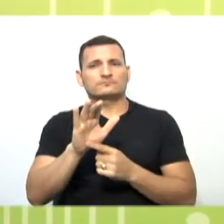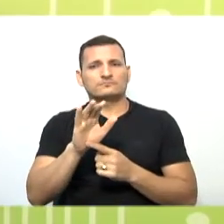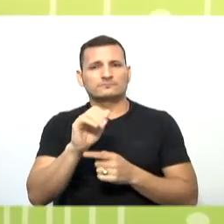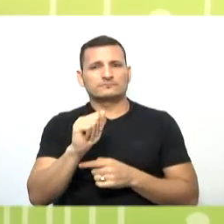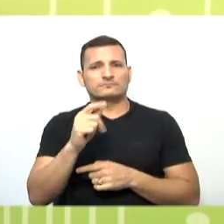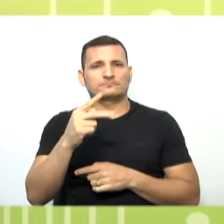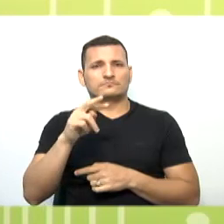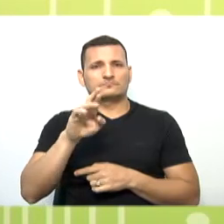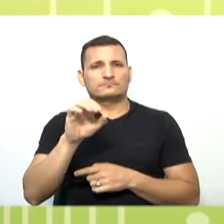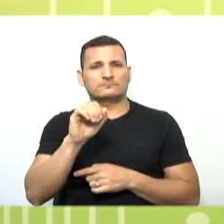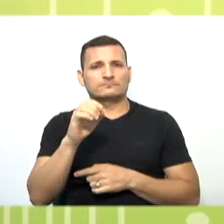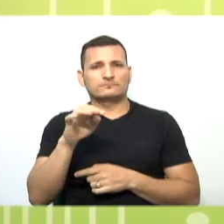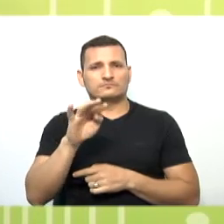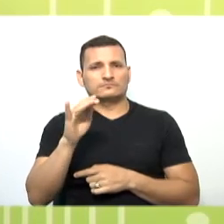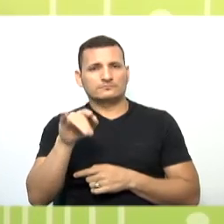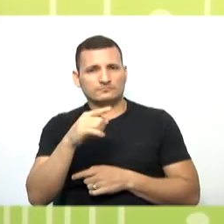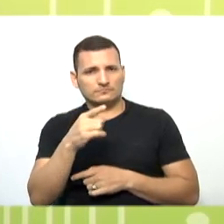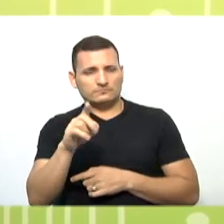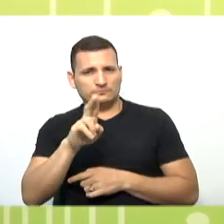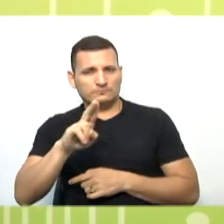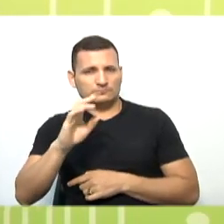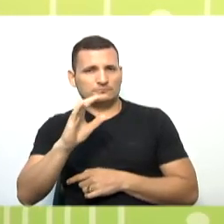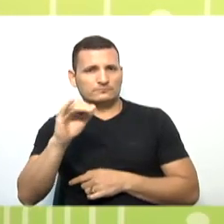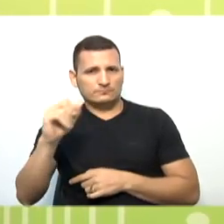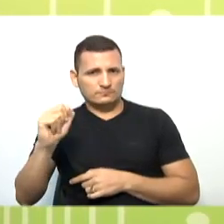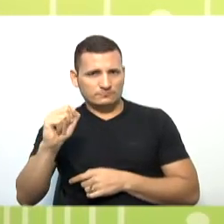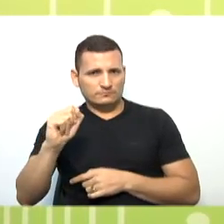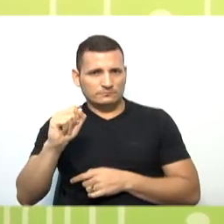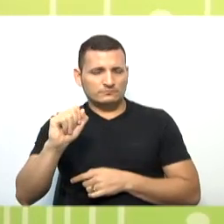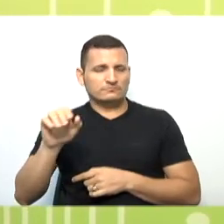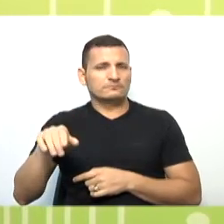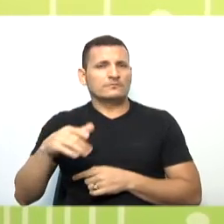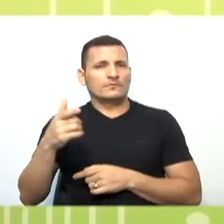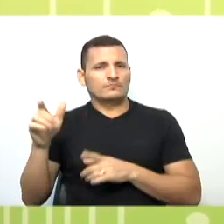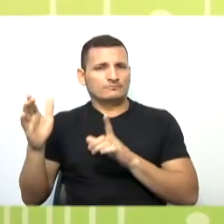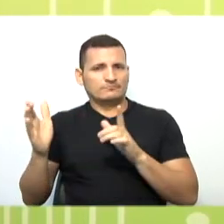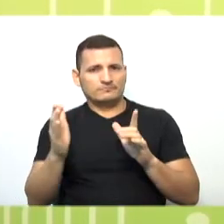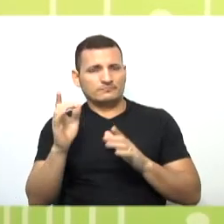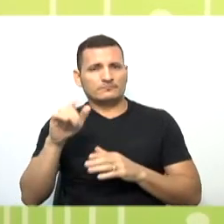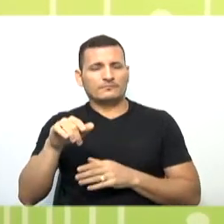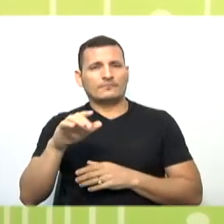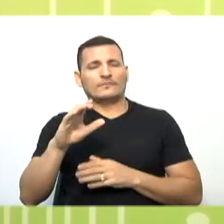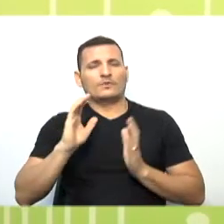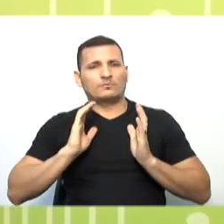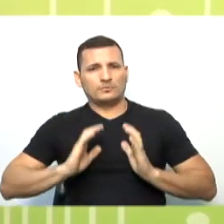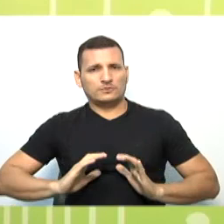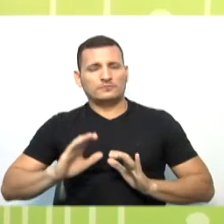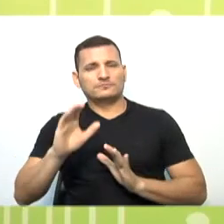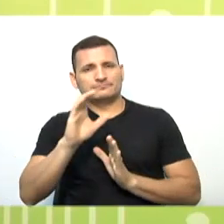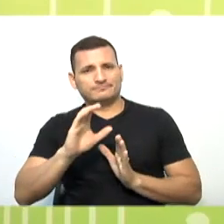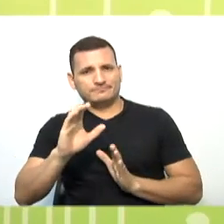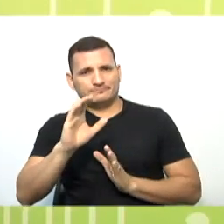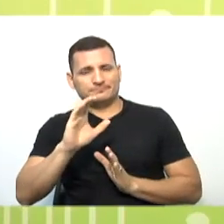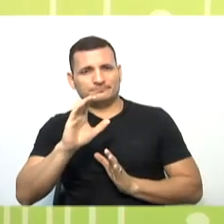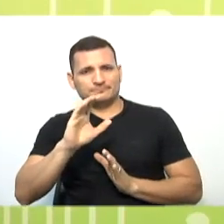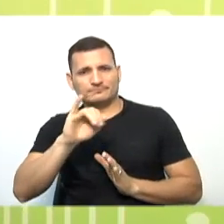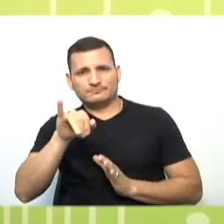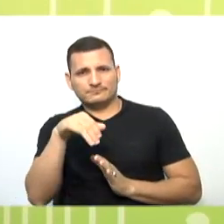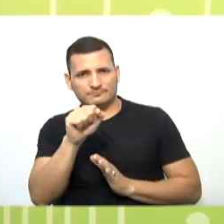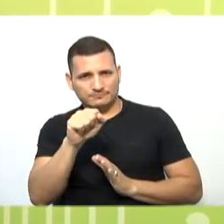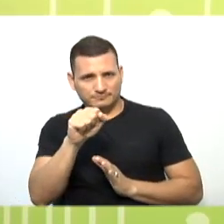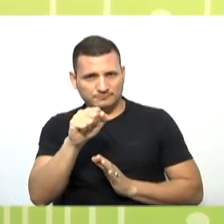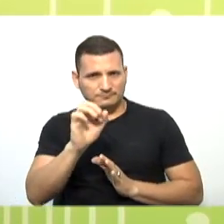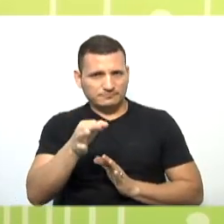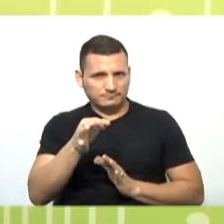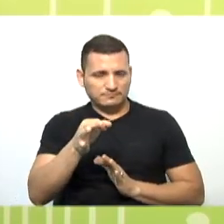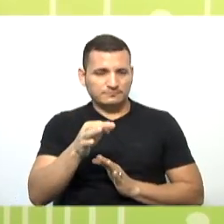que utiliza CSS. E a terceira camada é a camada de comportamento, utilizada com JavaScript. Tudo